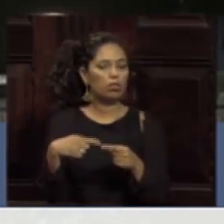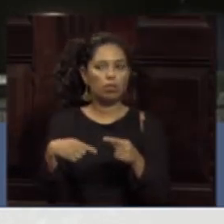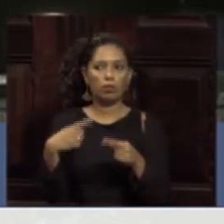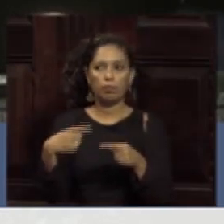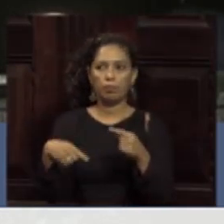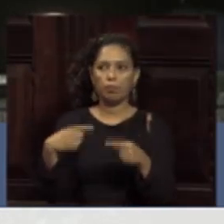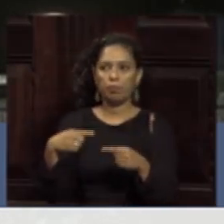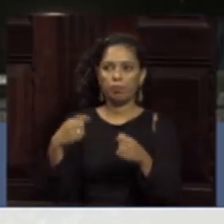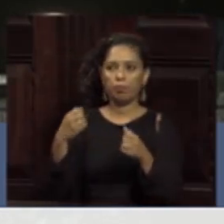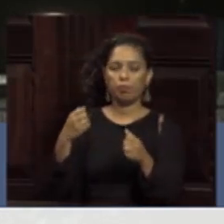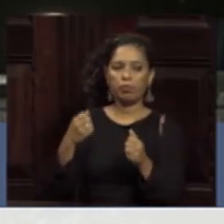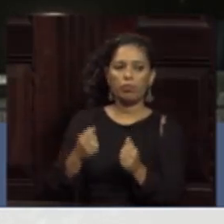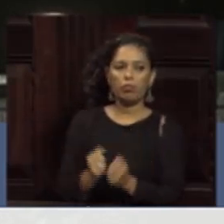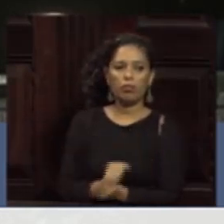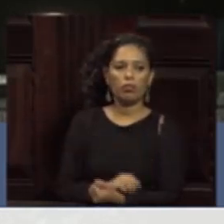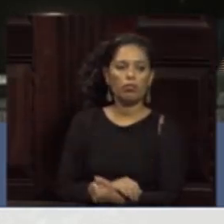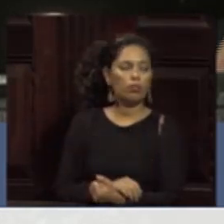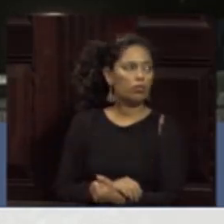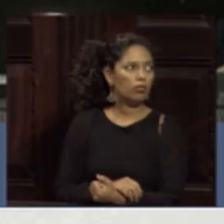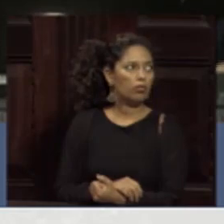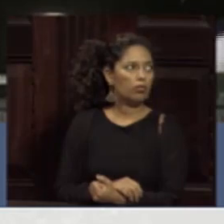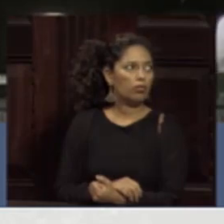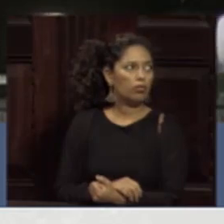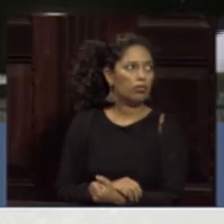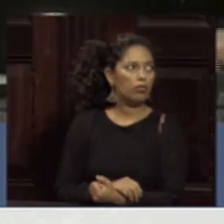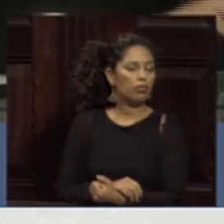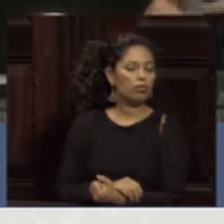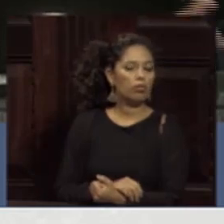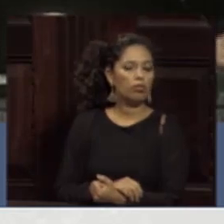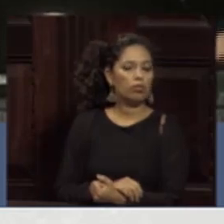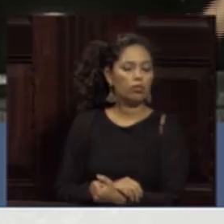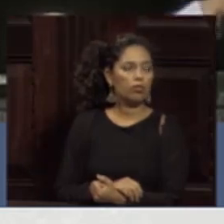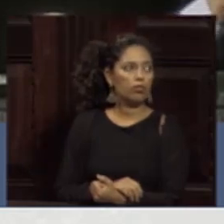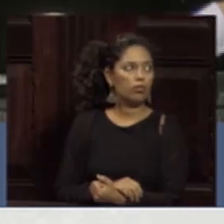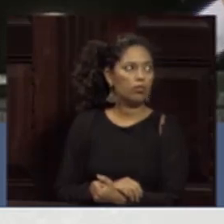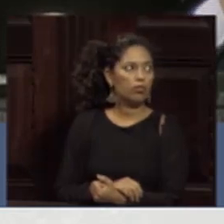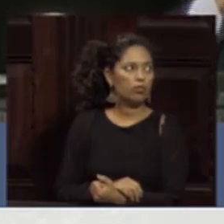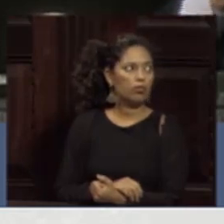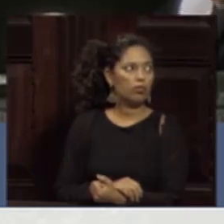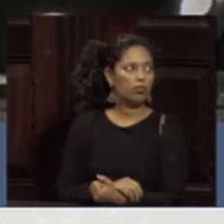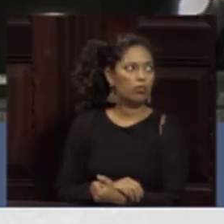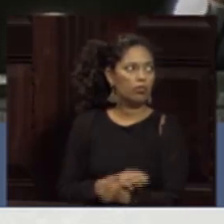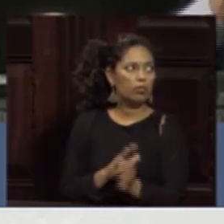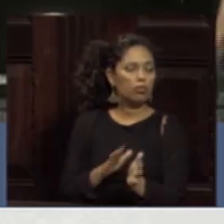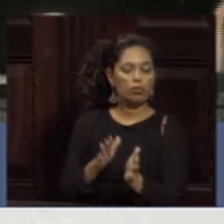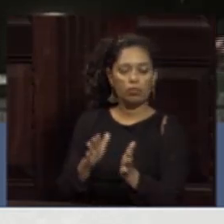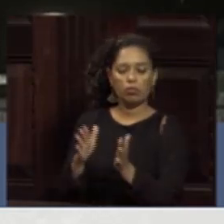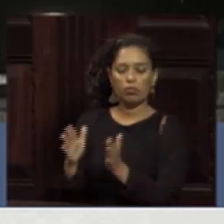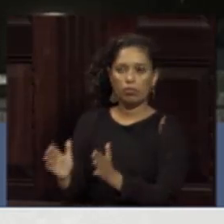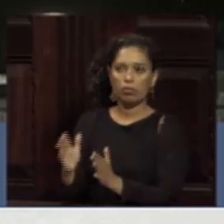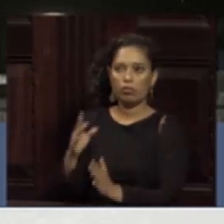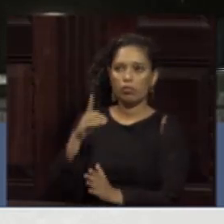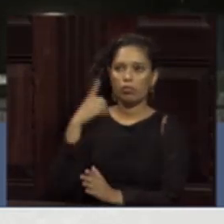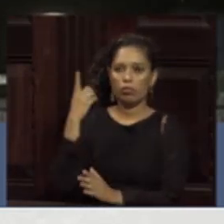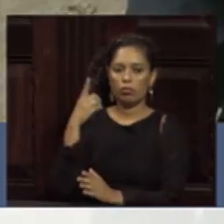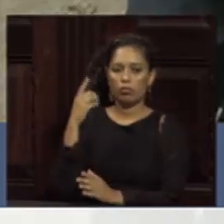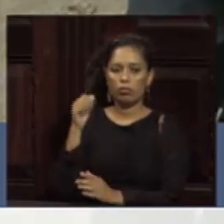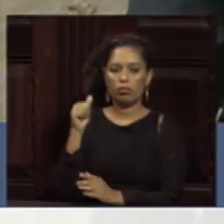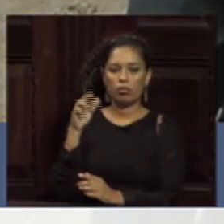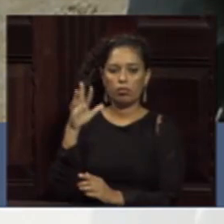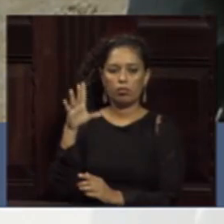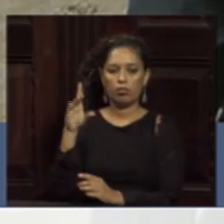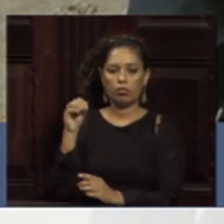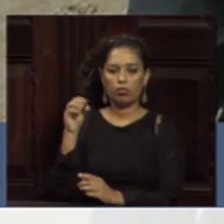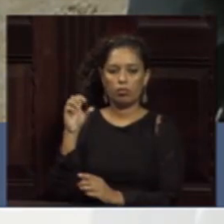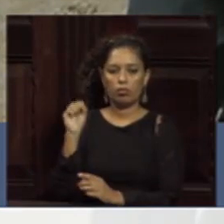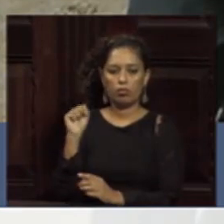Vai discutir? Pela ordem, antes pedido, deputado Carlos Mink. Senhor presidente, primeiro para Vossa Excelência